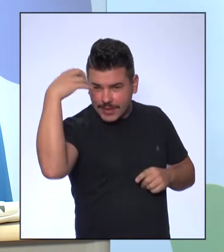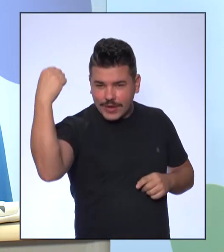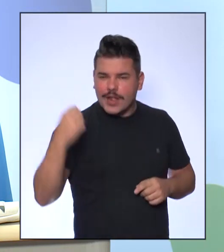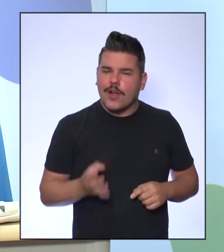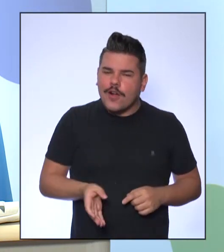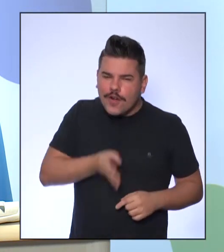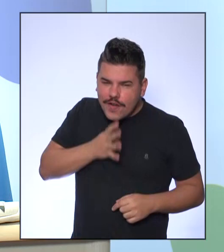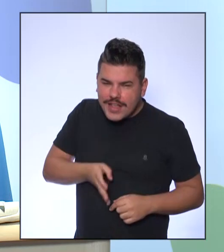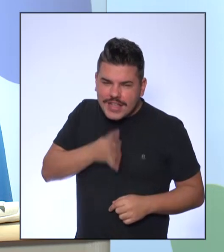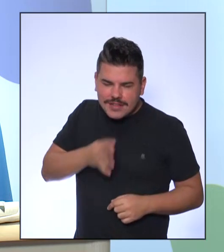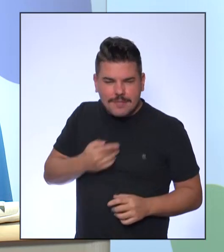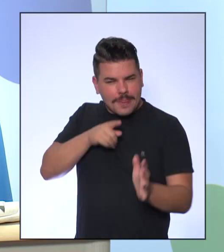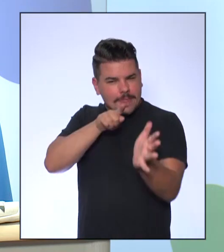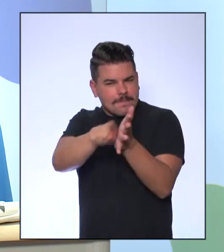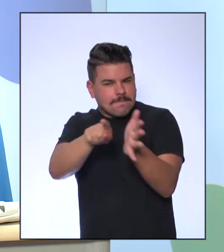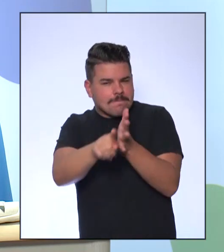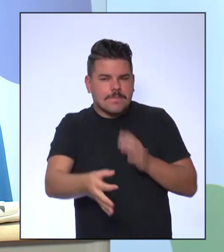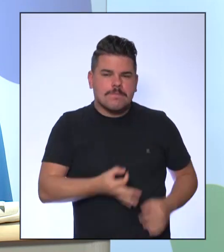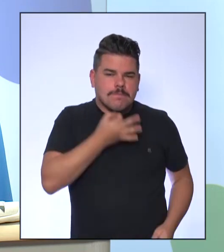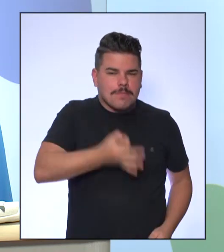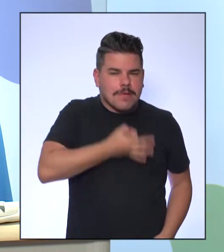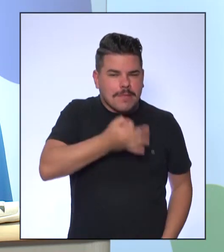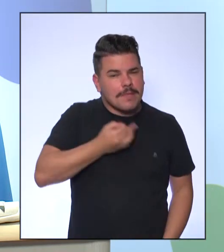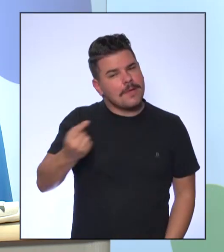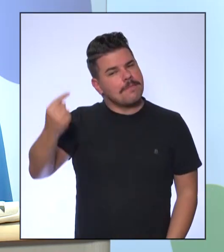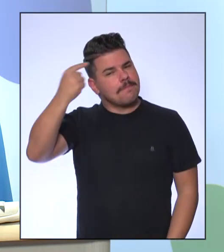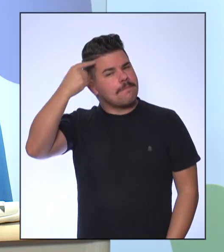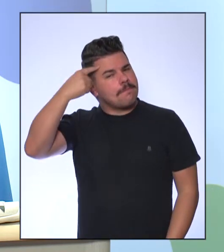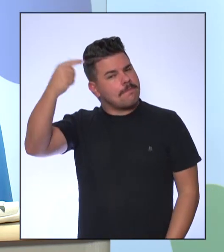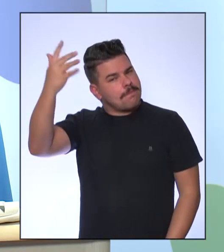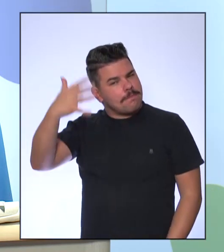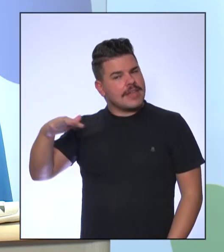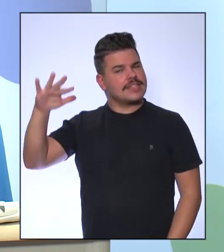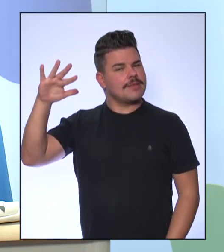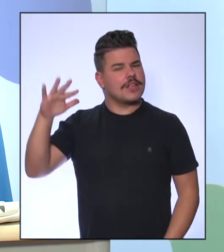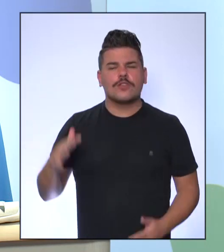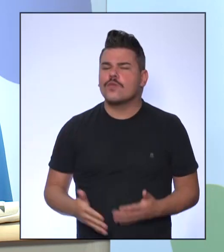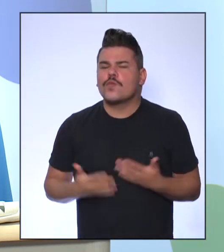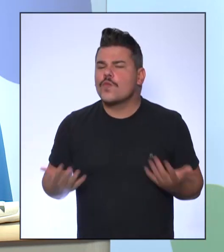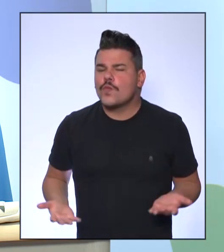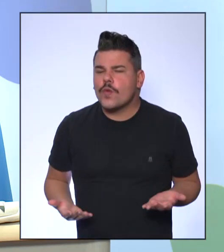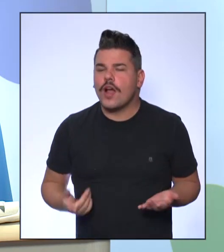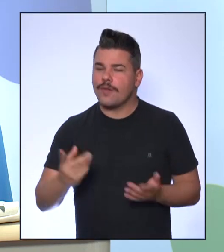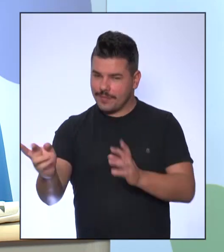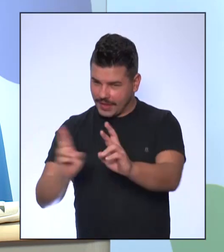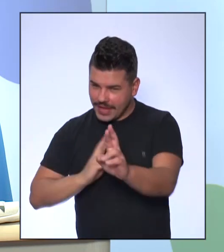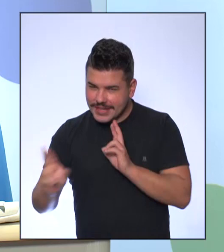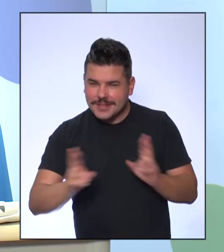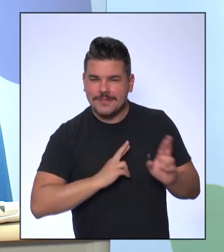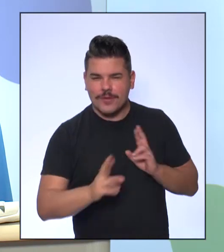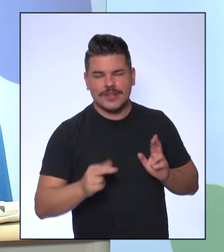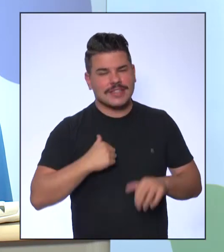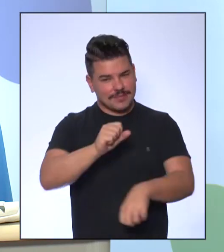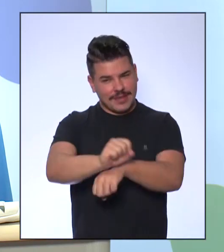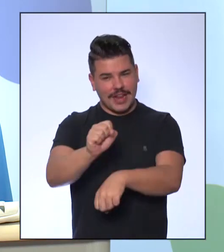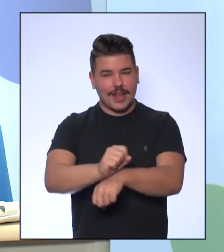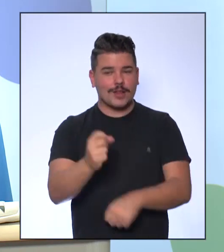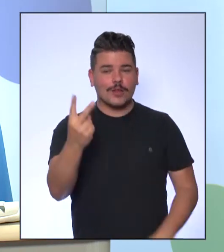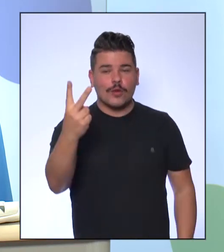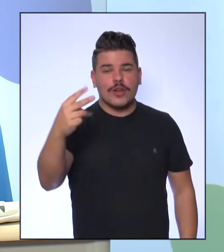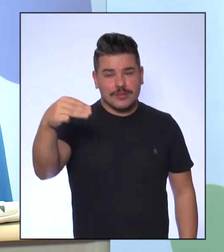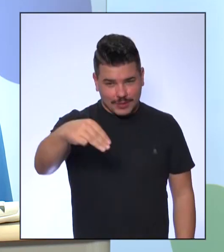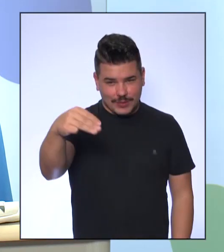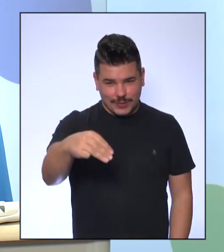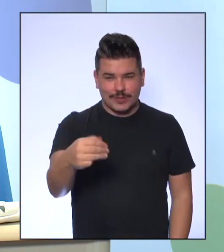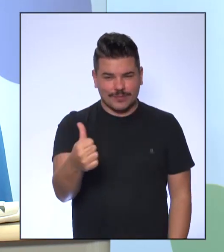e questionadora ou sistema de pensamento? Vamos aí, vamos pensar e vamos responder? Eu vou dar uns 2 minutinhos, né,